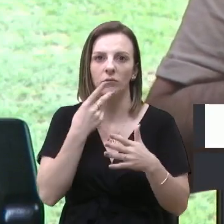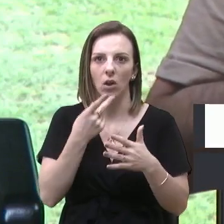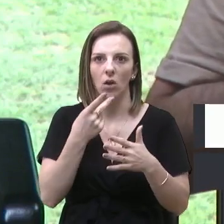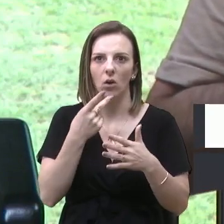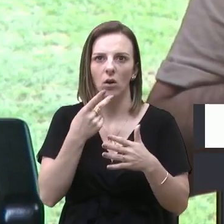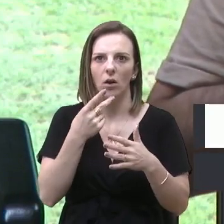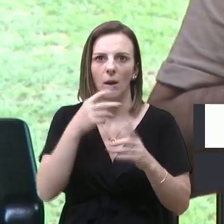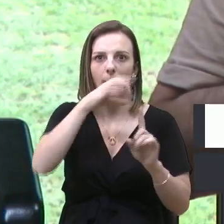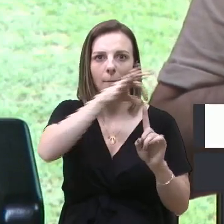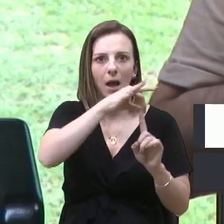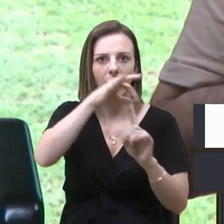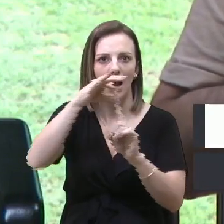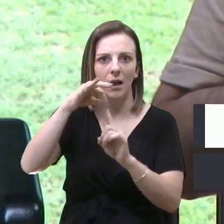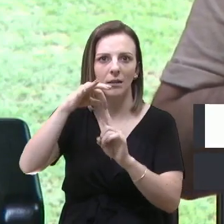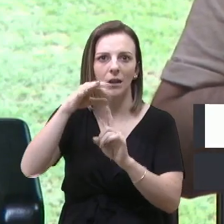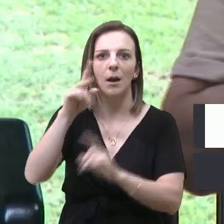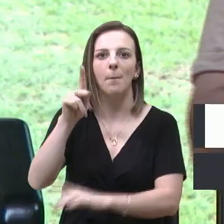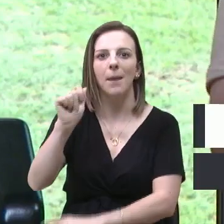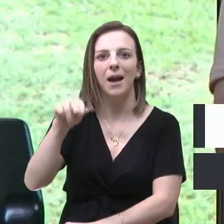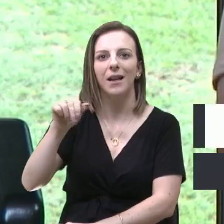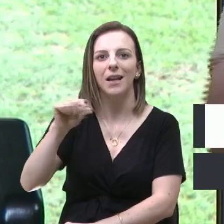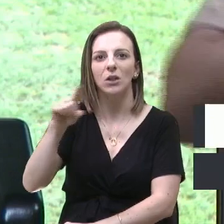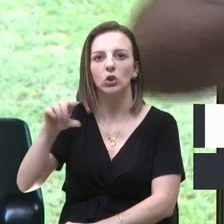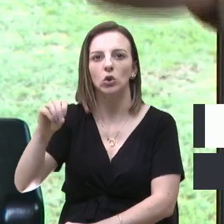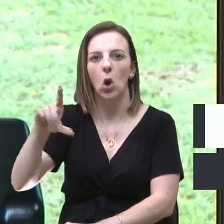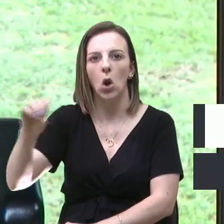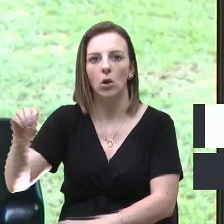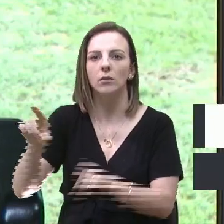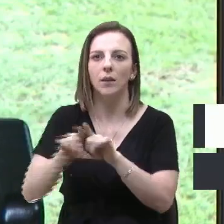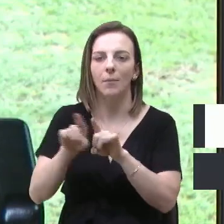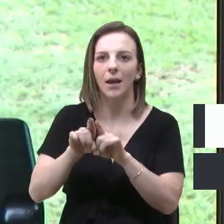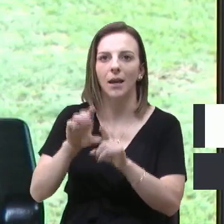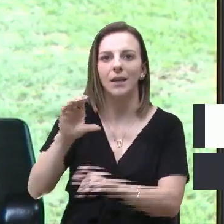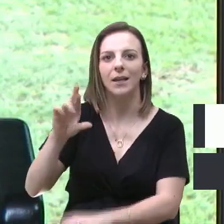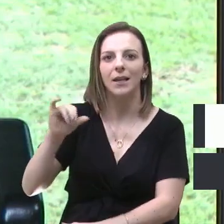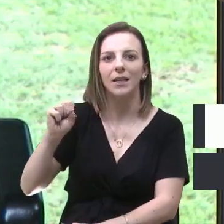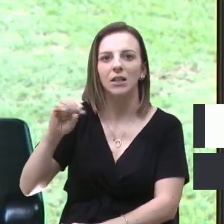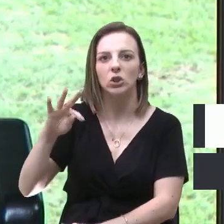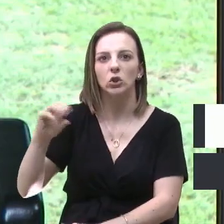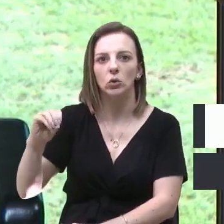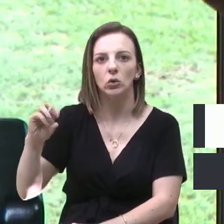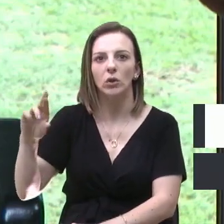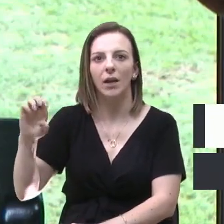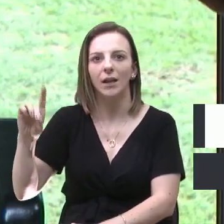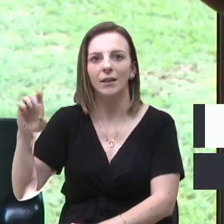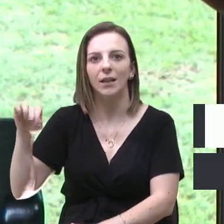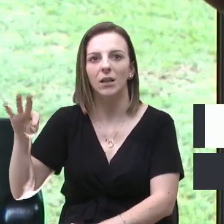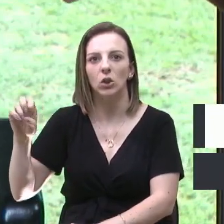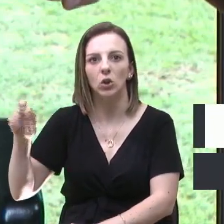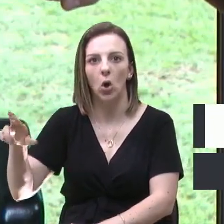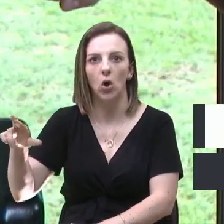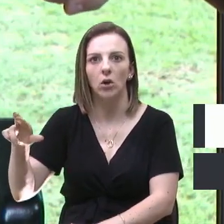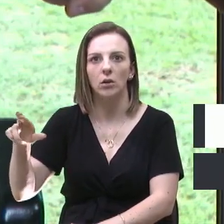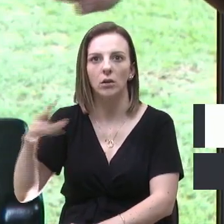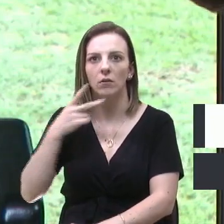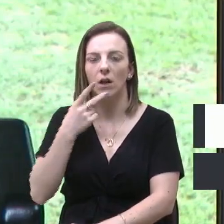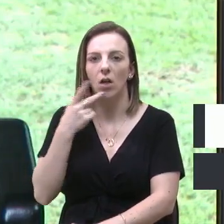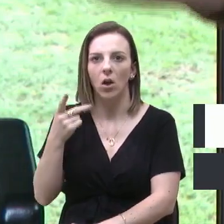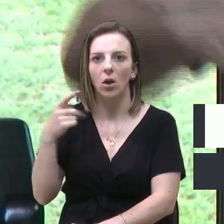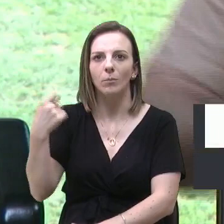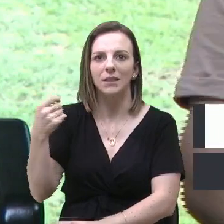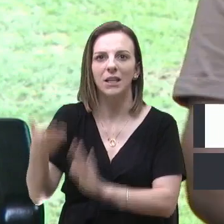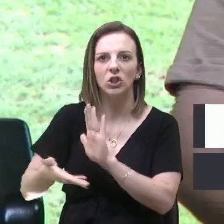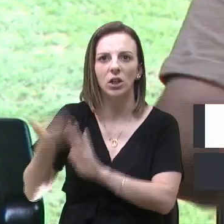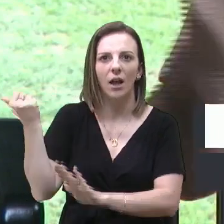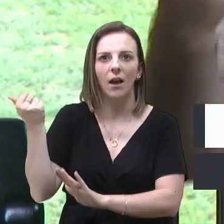Panassolo e do Cristo Redentor, que a gente já pediu, porque as pessoas têm, quando estão vendo o ônibus, tem que atravessar, tirar na frente do ônibus, estou concluindo, para poder